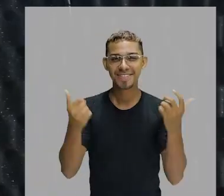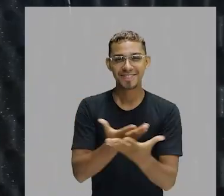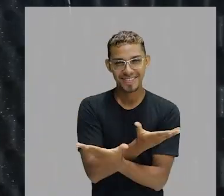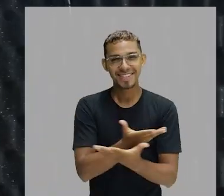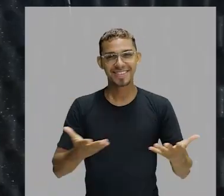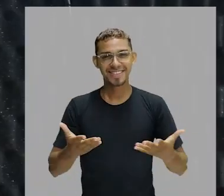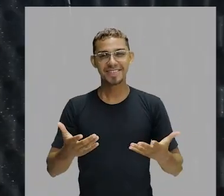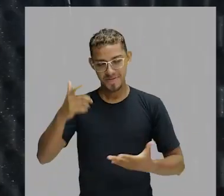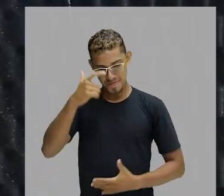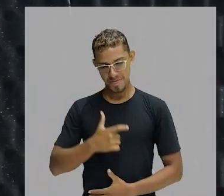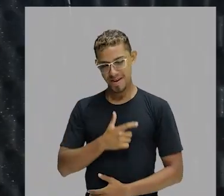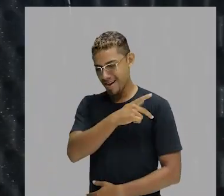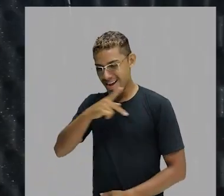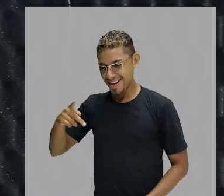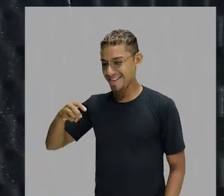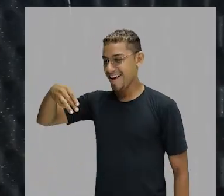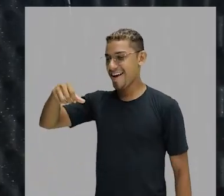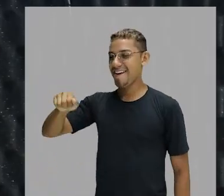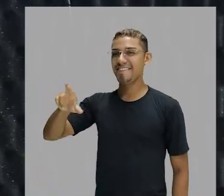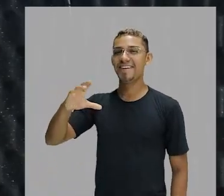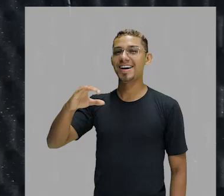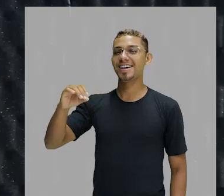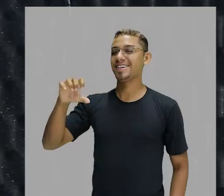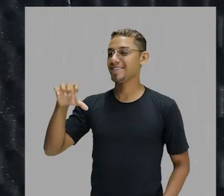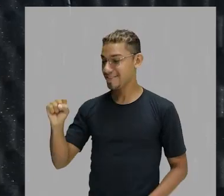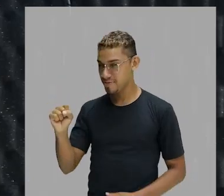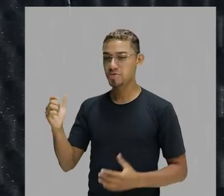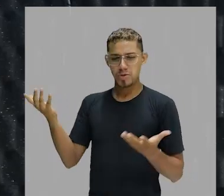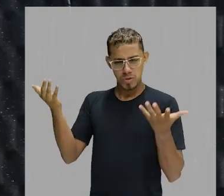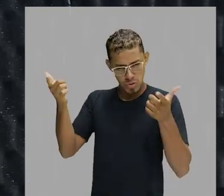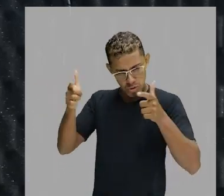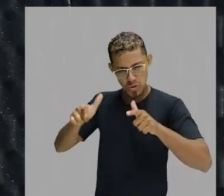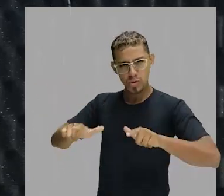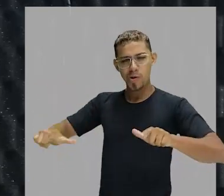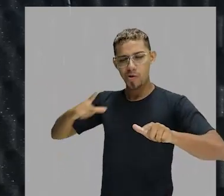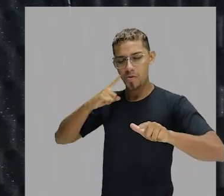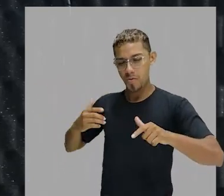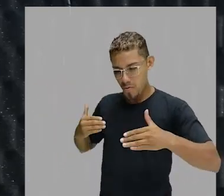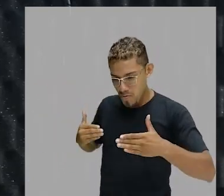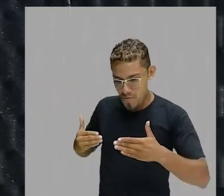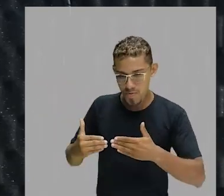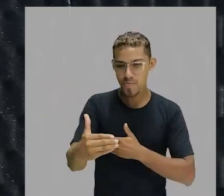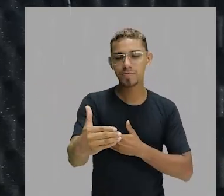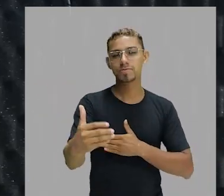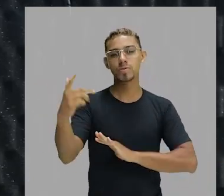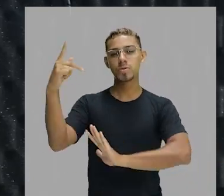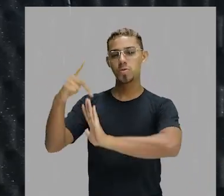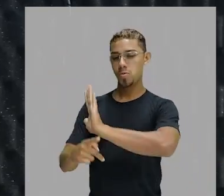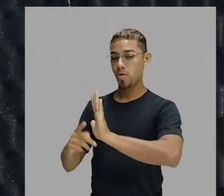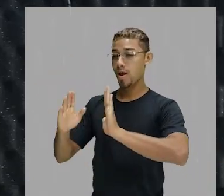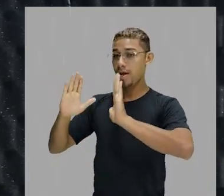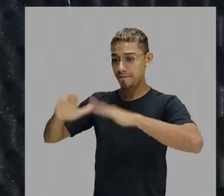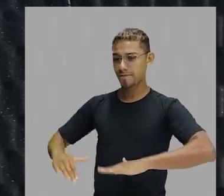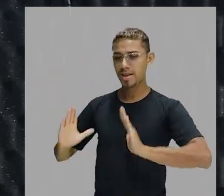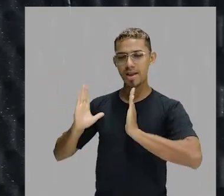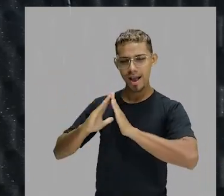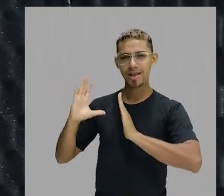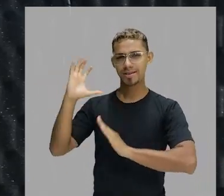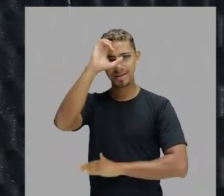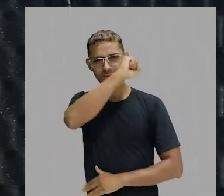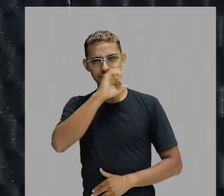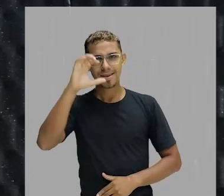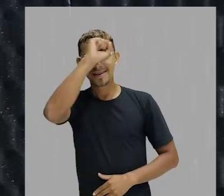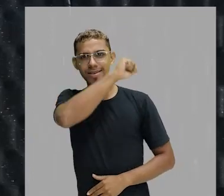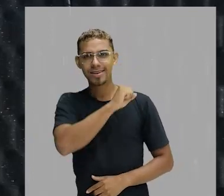galerinha bonita, professor Marcos Cunha com vocês mais uma vez para dar continuidade a esse belo projeto que é o Fique em Casa Aprendendo